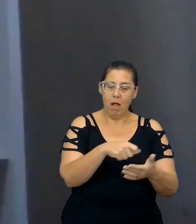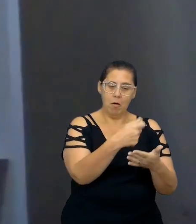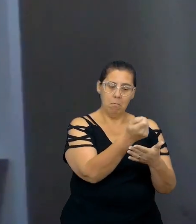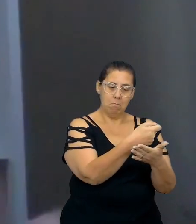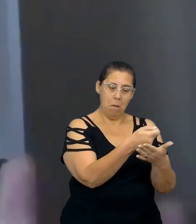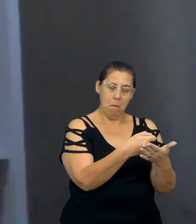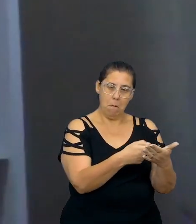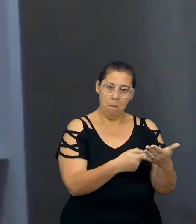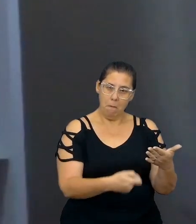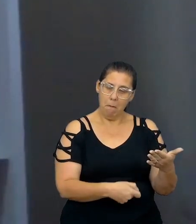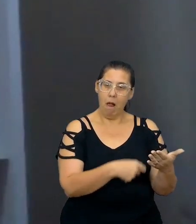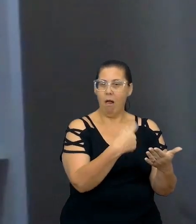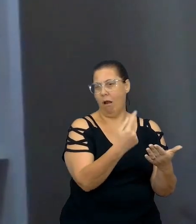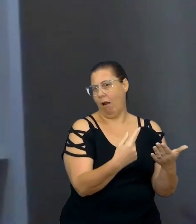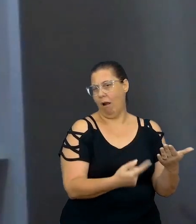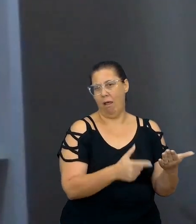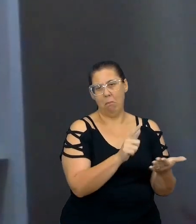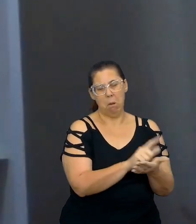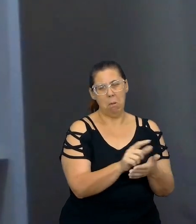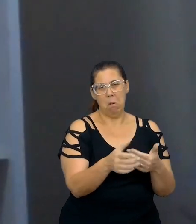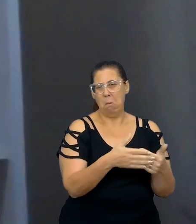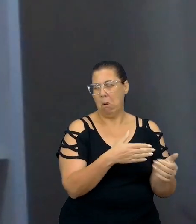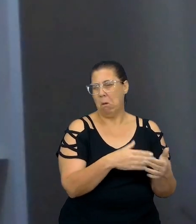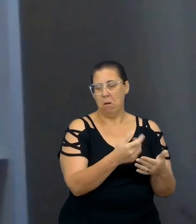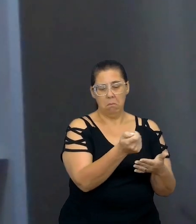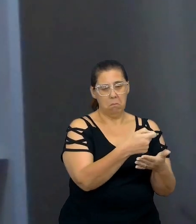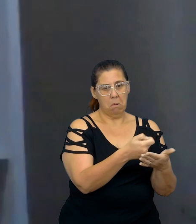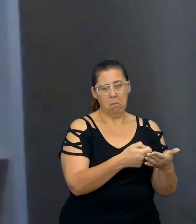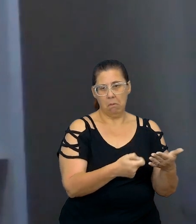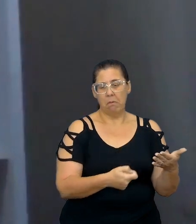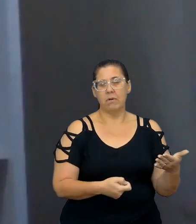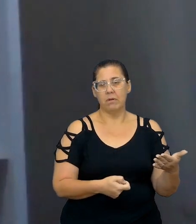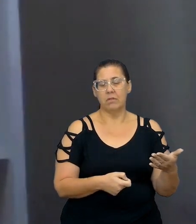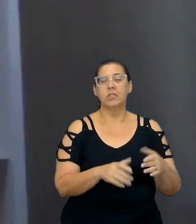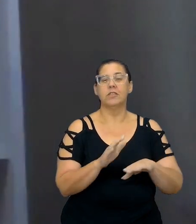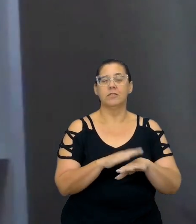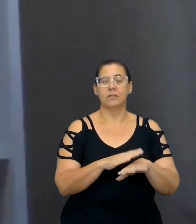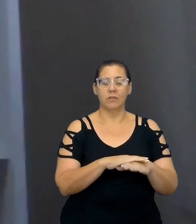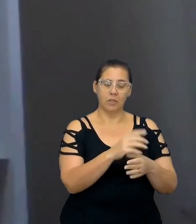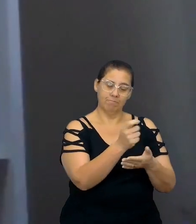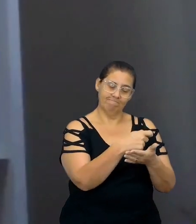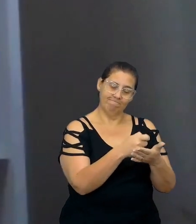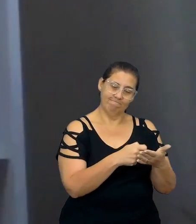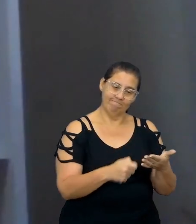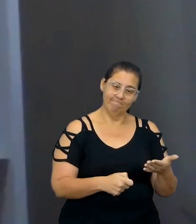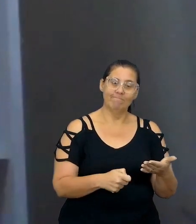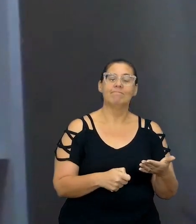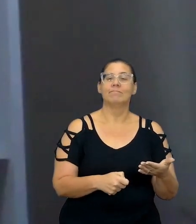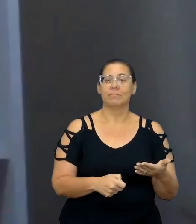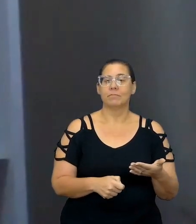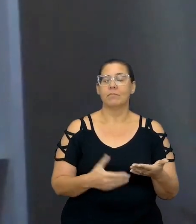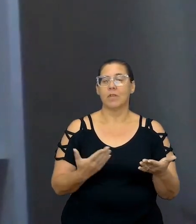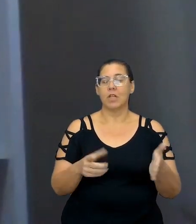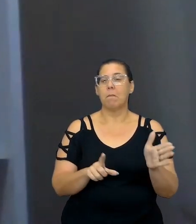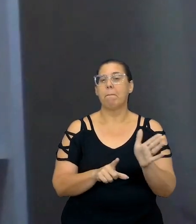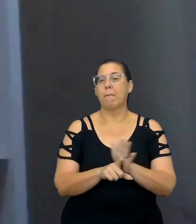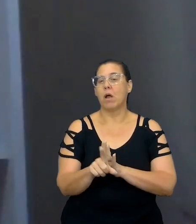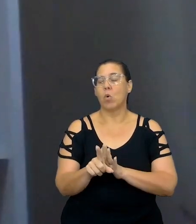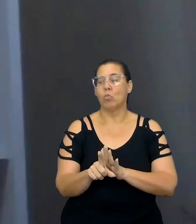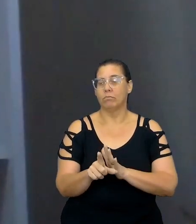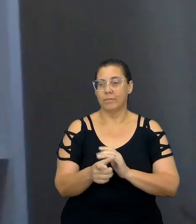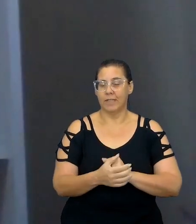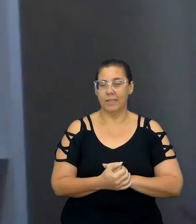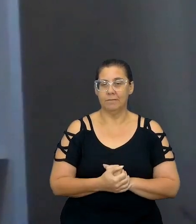bordo, papéis, folha de caderno, o que vocês tiverem em mãos, né, e façam aí anotações a partir da pergunta que eu